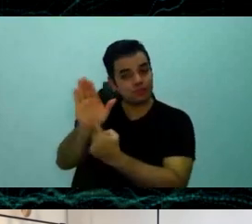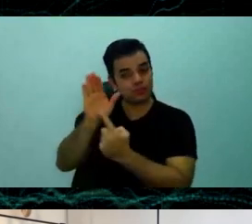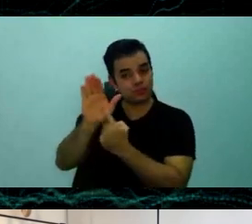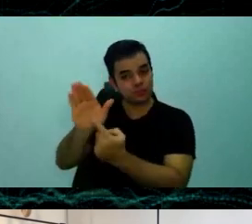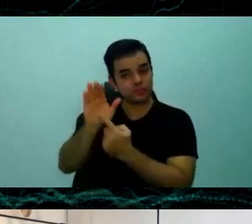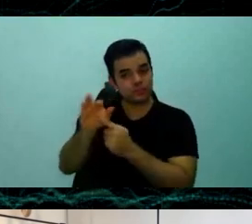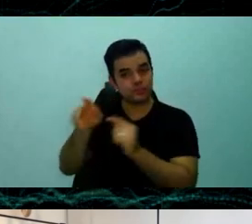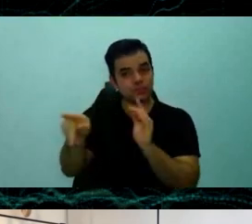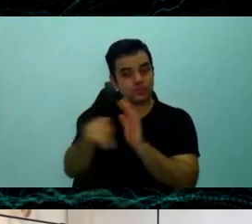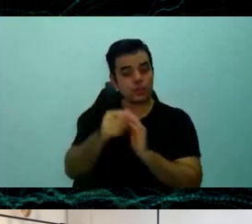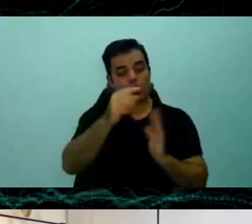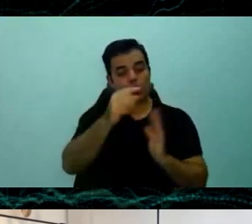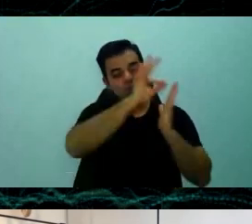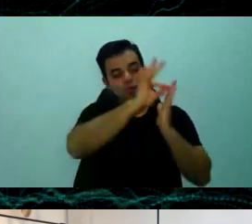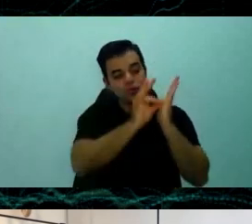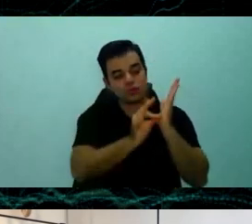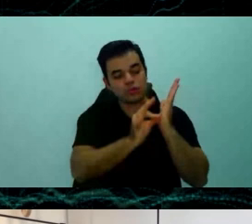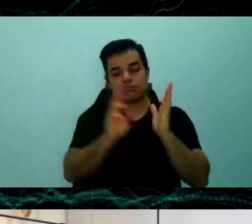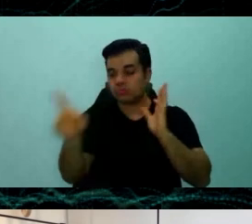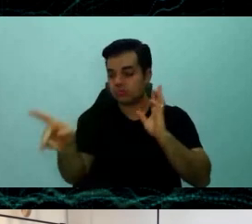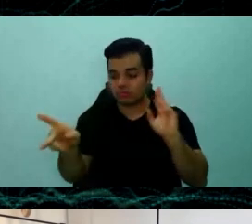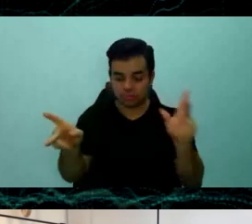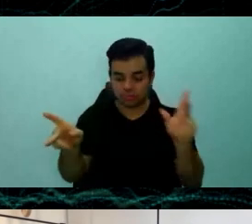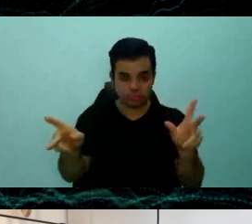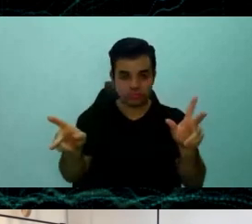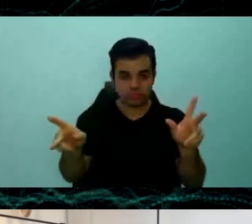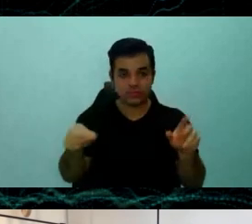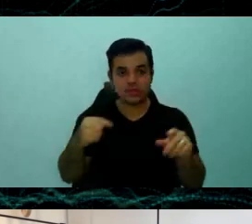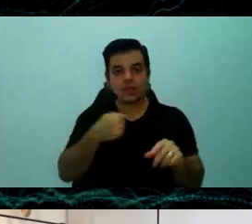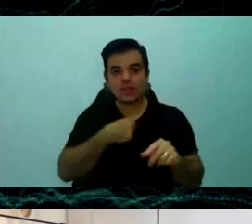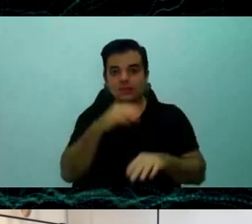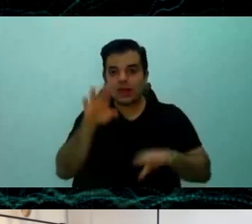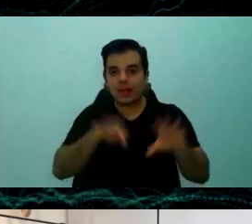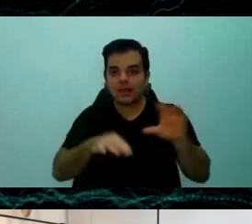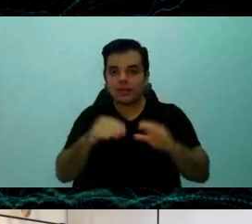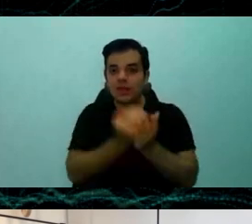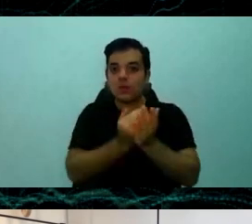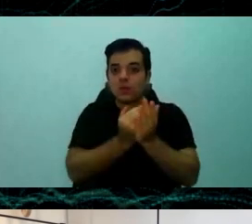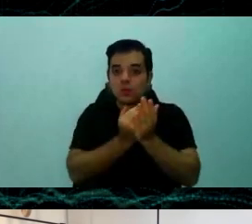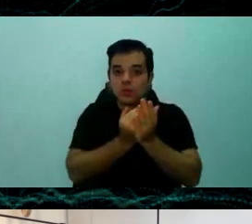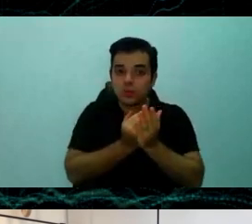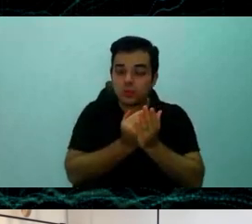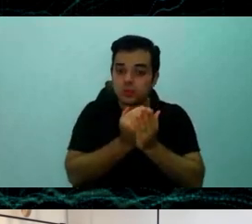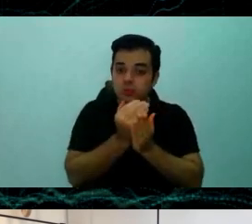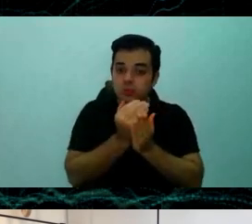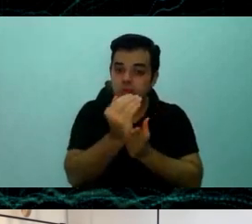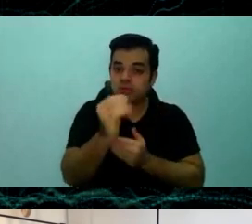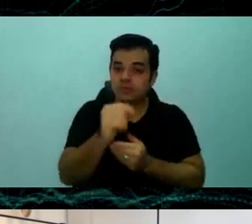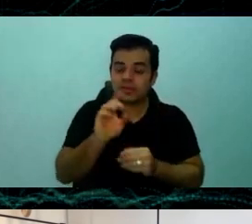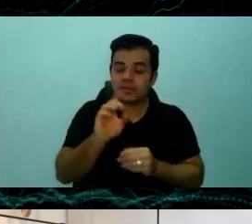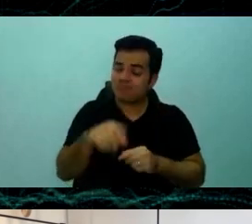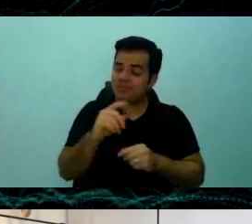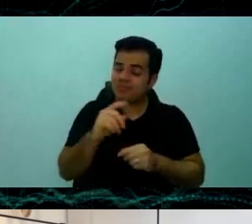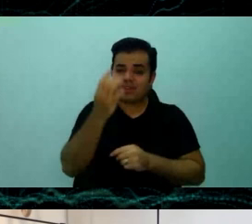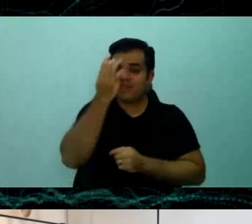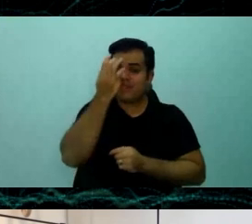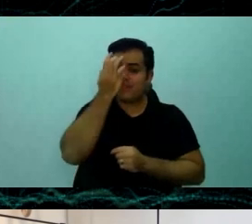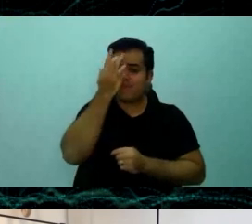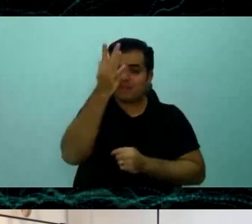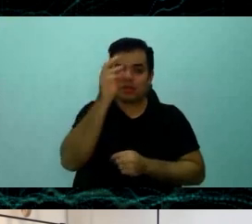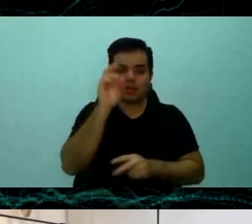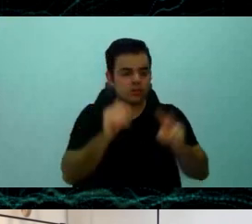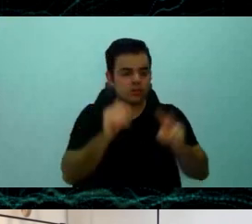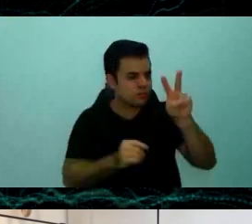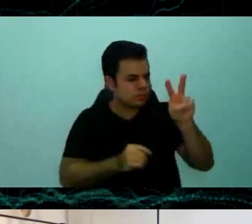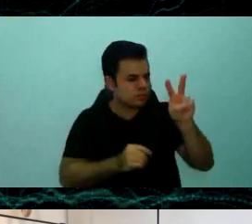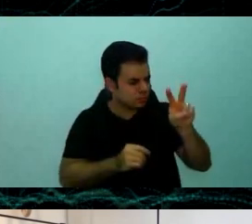no outro código. E para mim, se eu tivesse aqui começando, era muito mais simples eu entender o que está